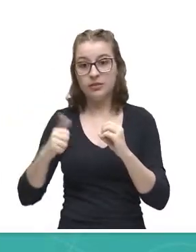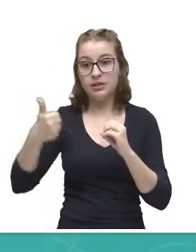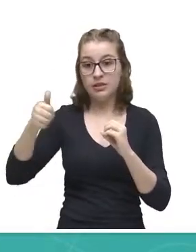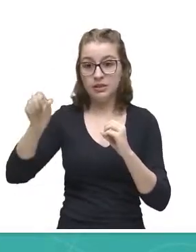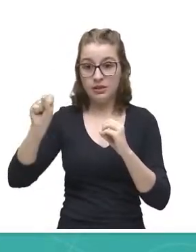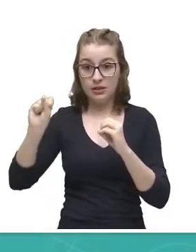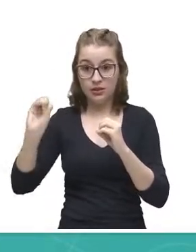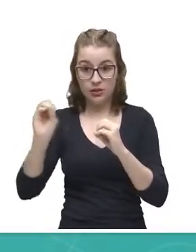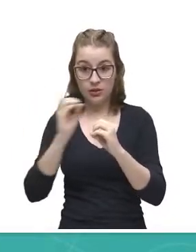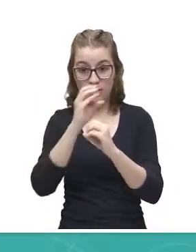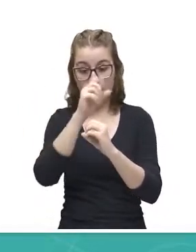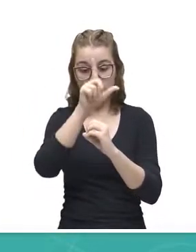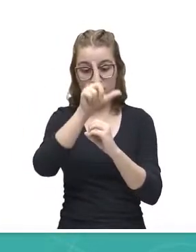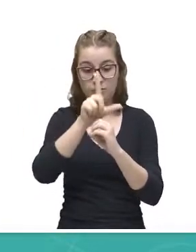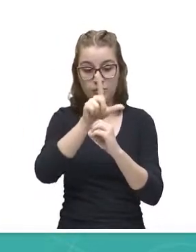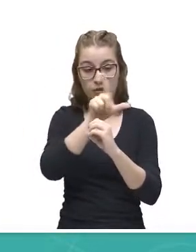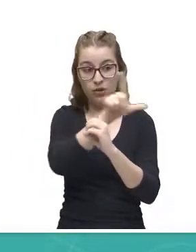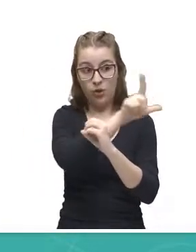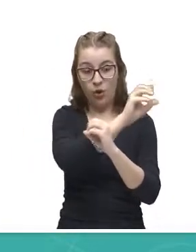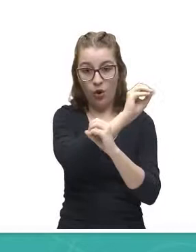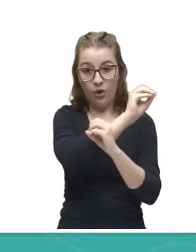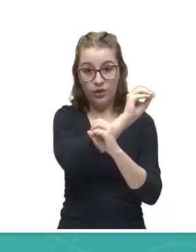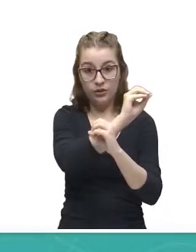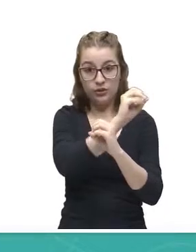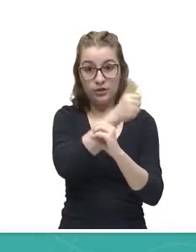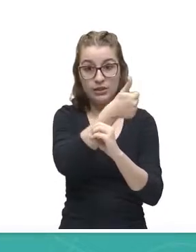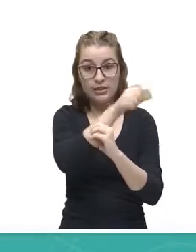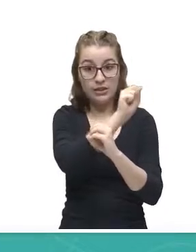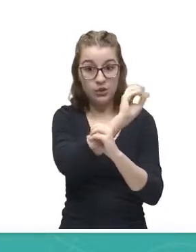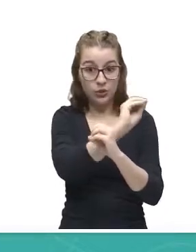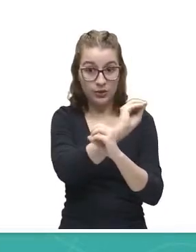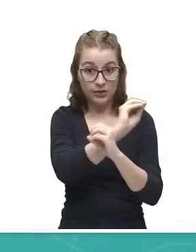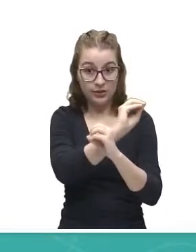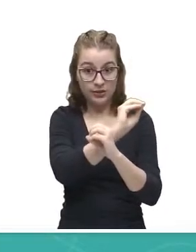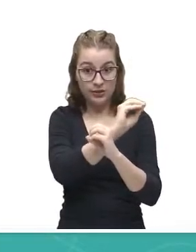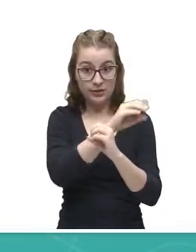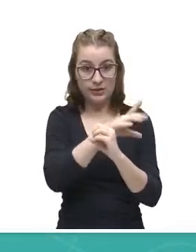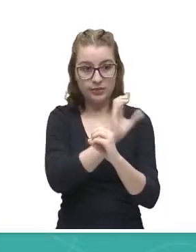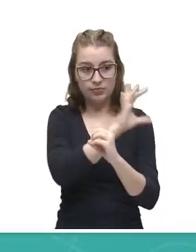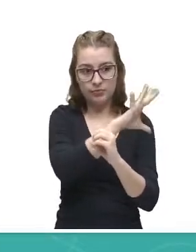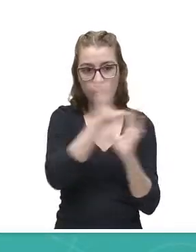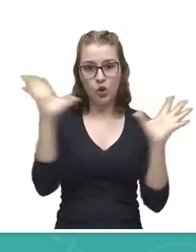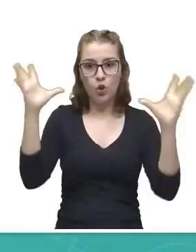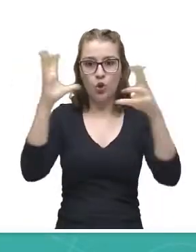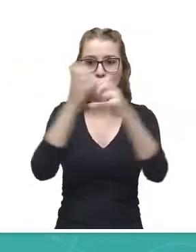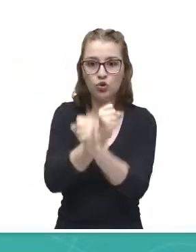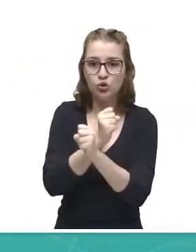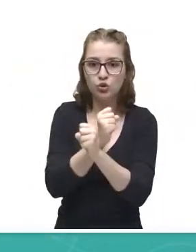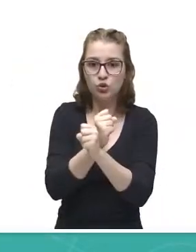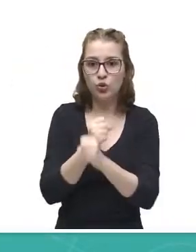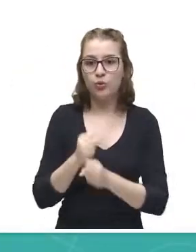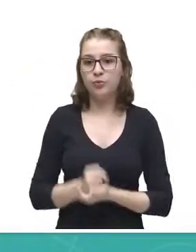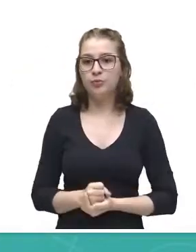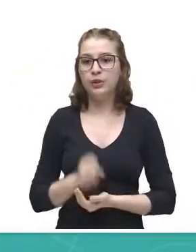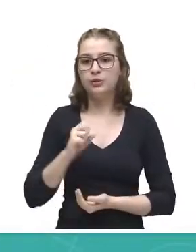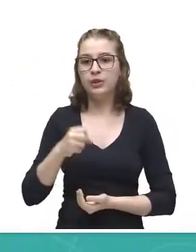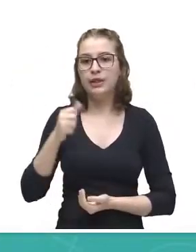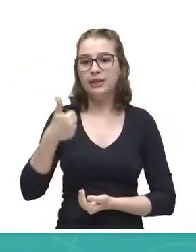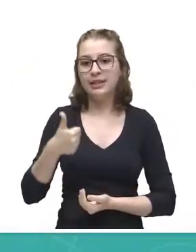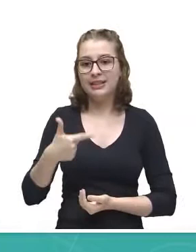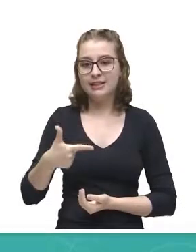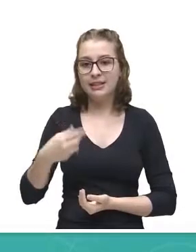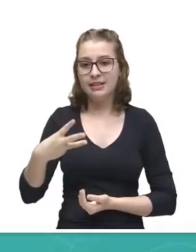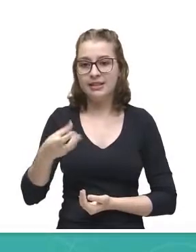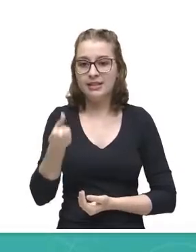até 180 graus oeste, somando, temos 360 graus, né? Dividido por 24